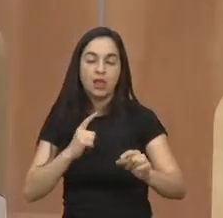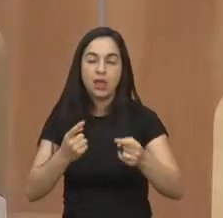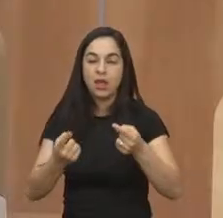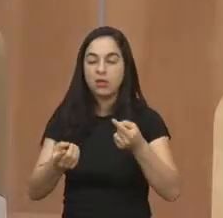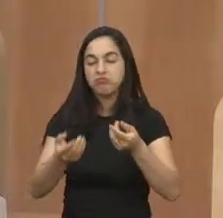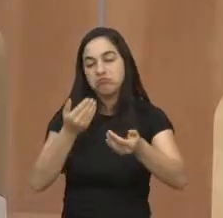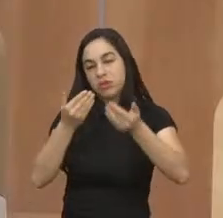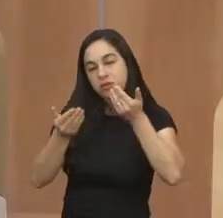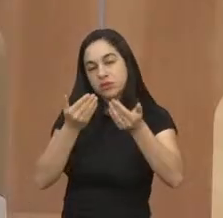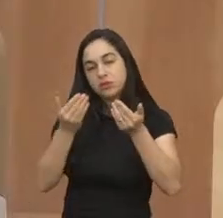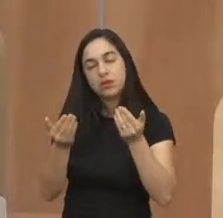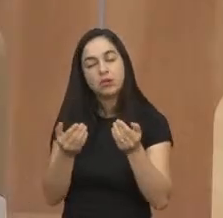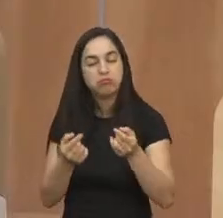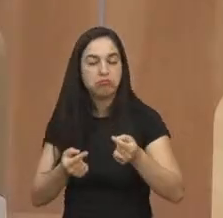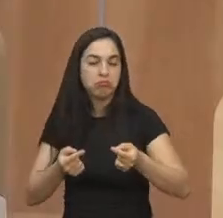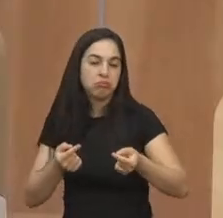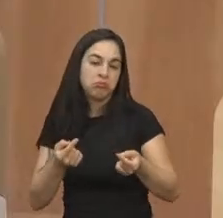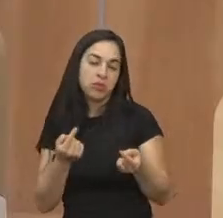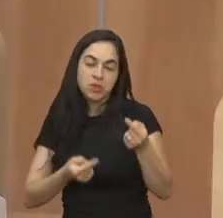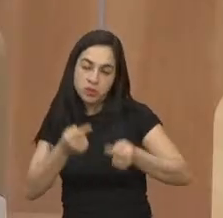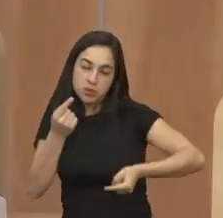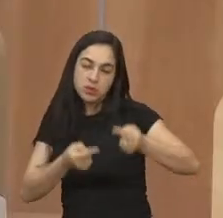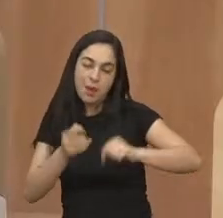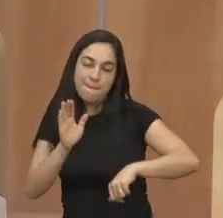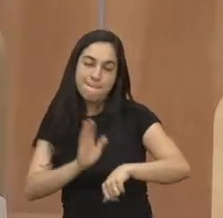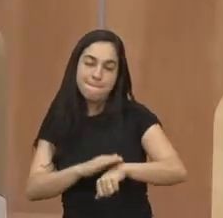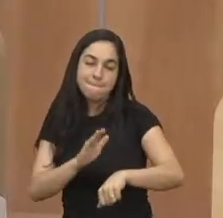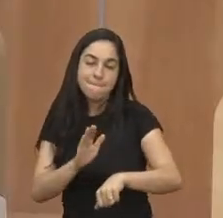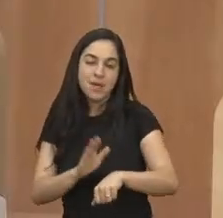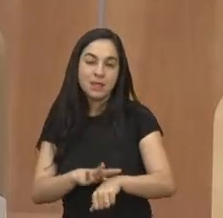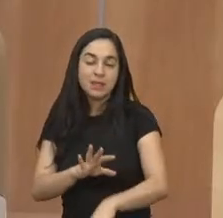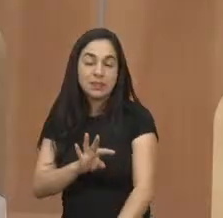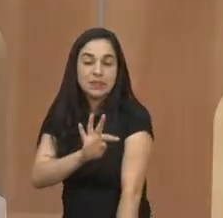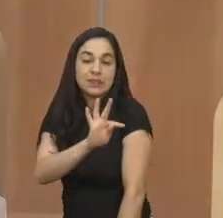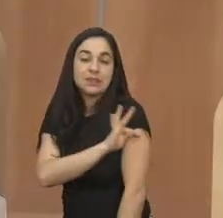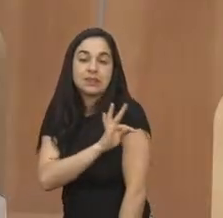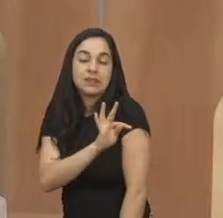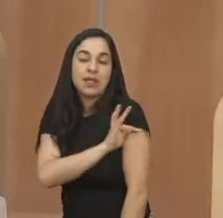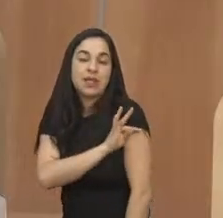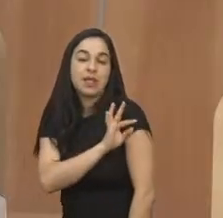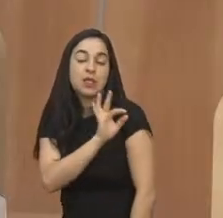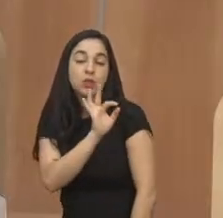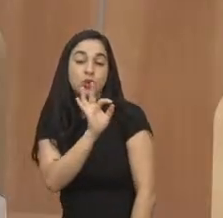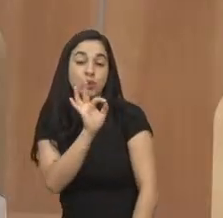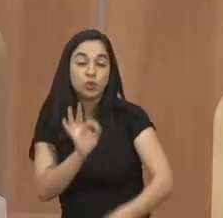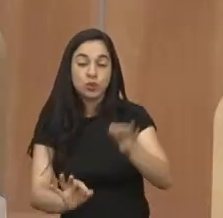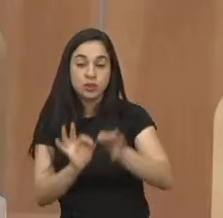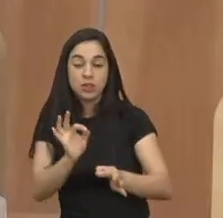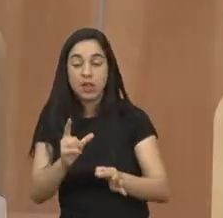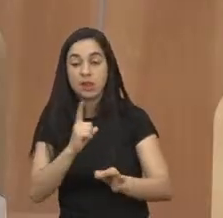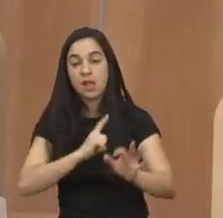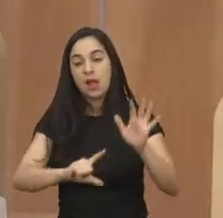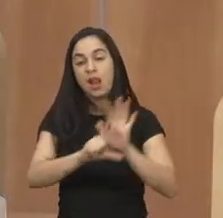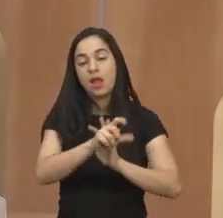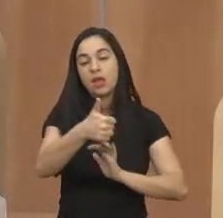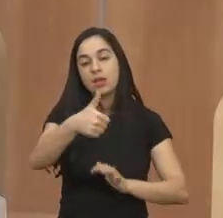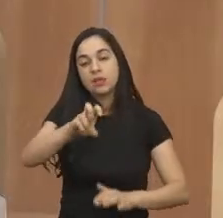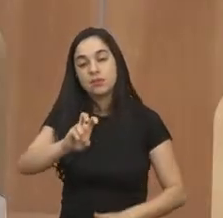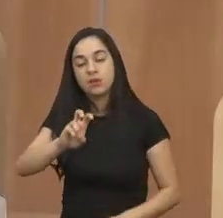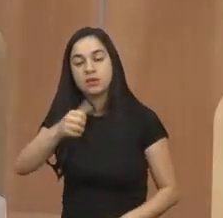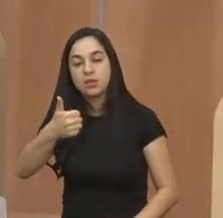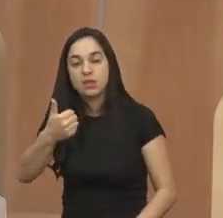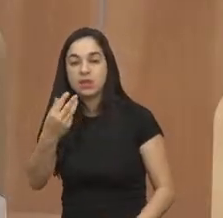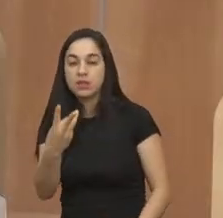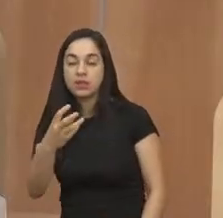momento, fazer uma discussão um pouquinho mais técnica no campo jurídico. Porque nós temos a Lei 15.139,